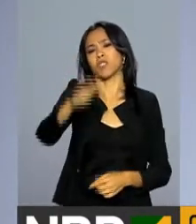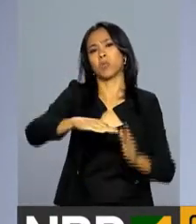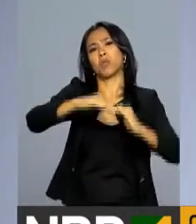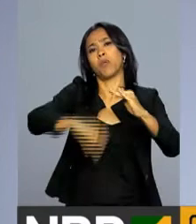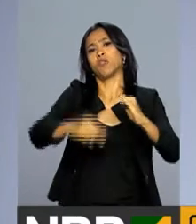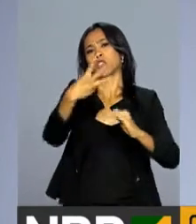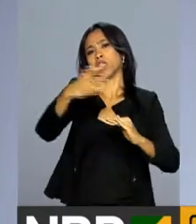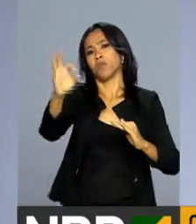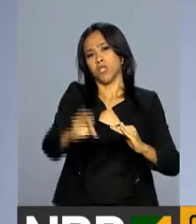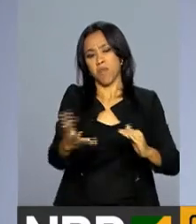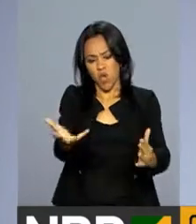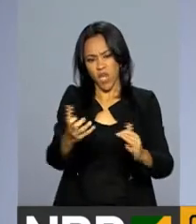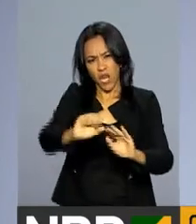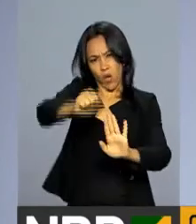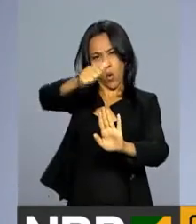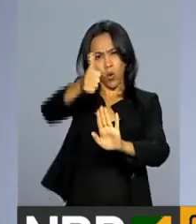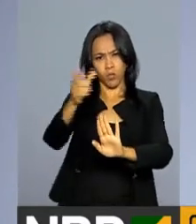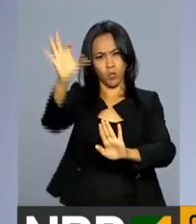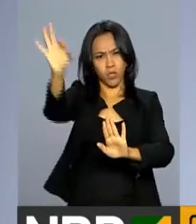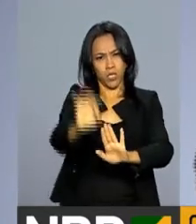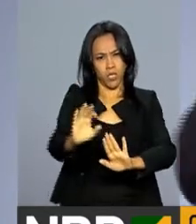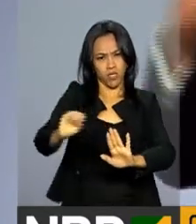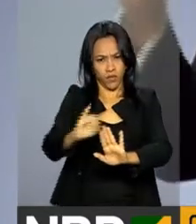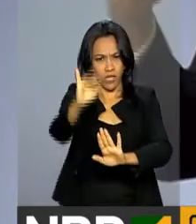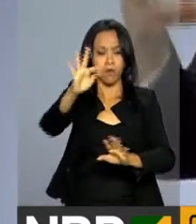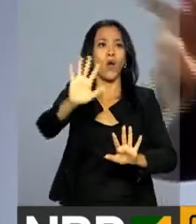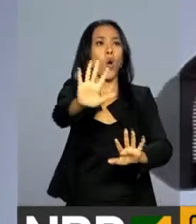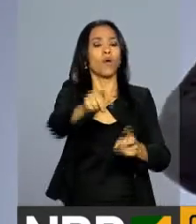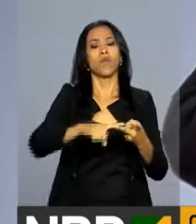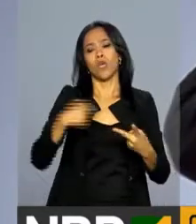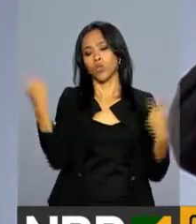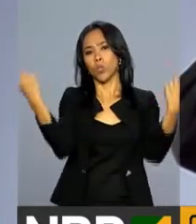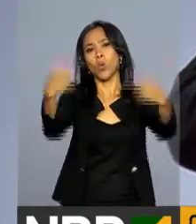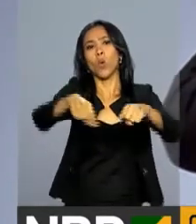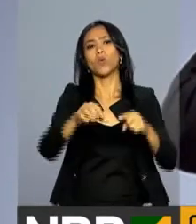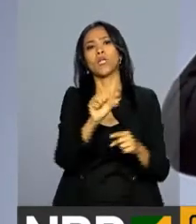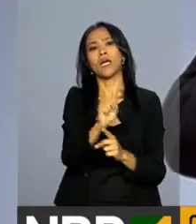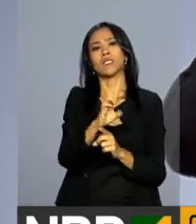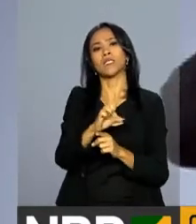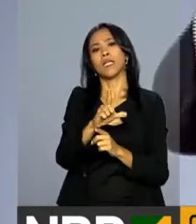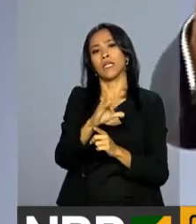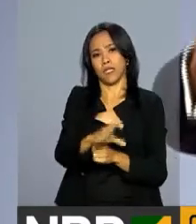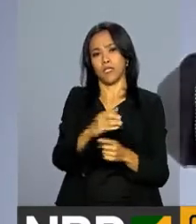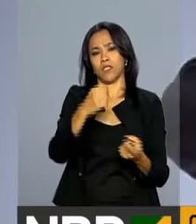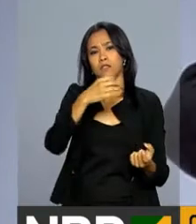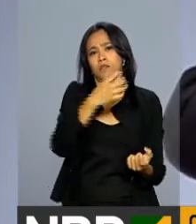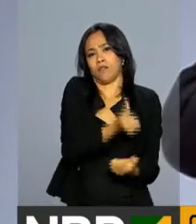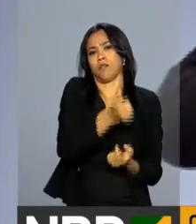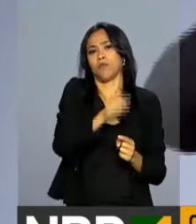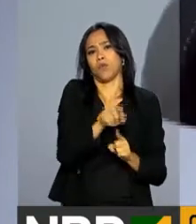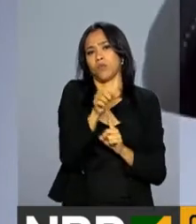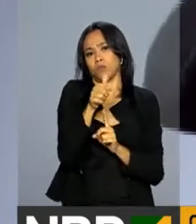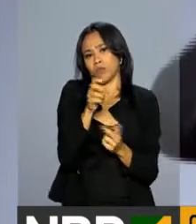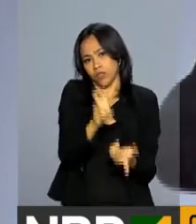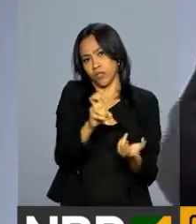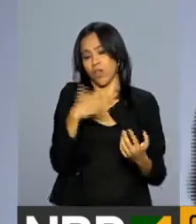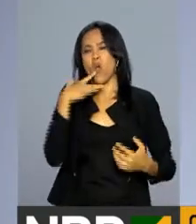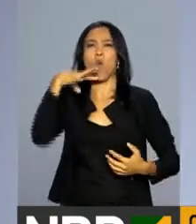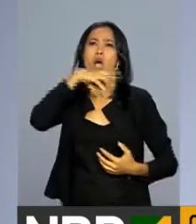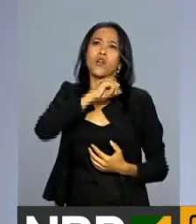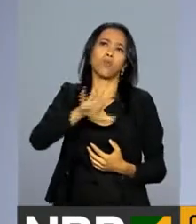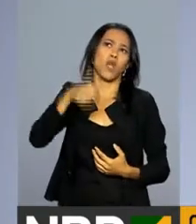eu quero 11% inflação sou contra essa taxa selic de 6.5 porque eu acho melhor